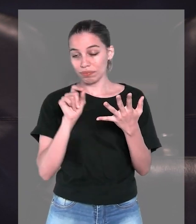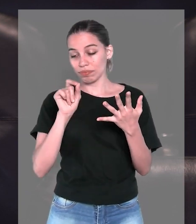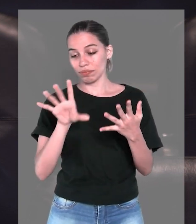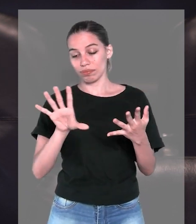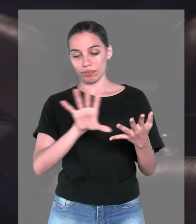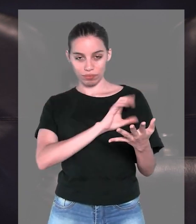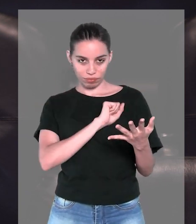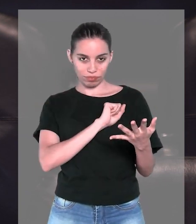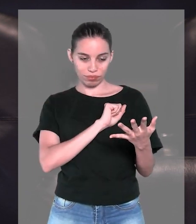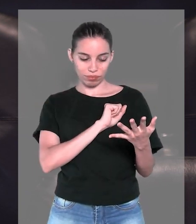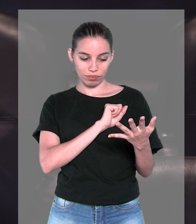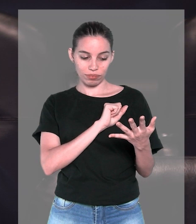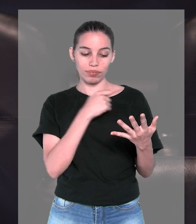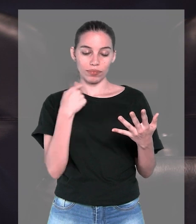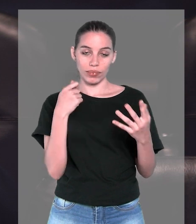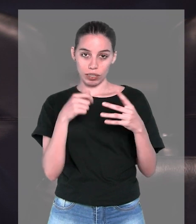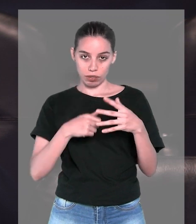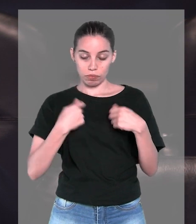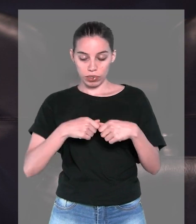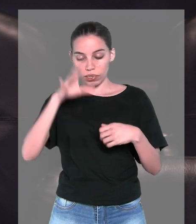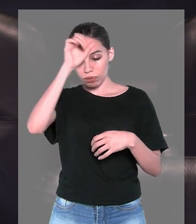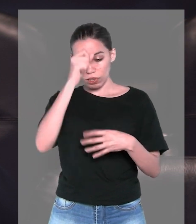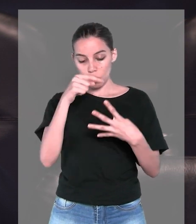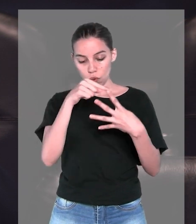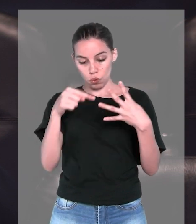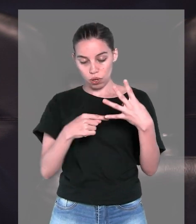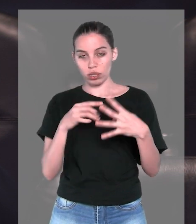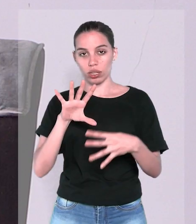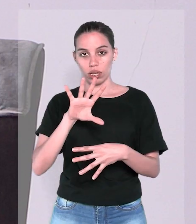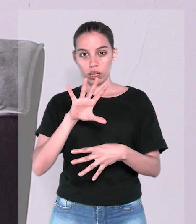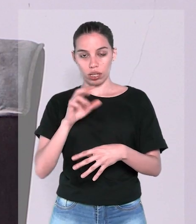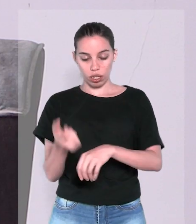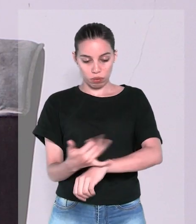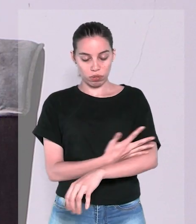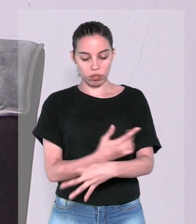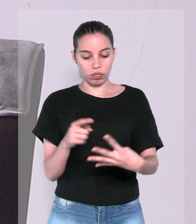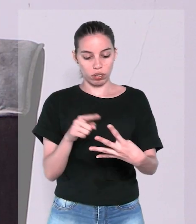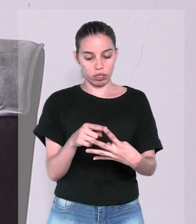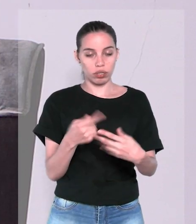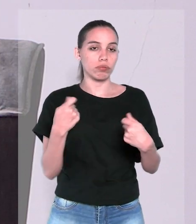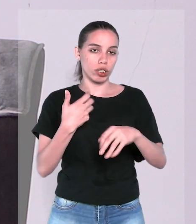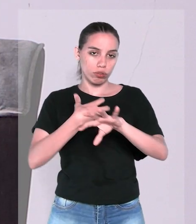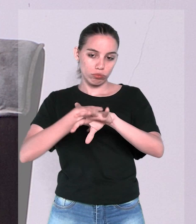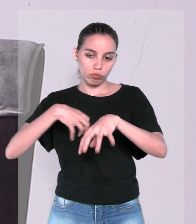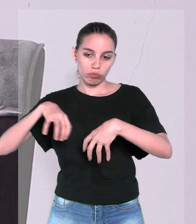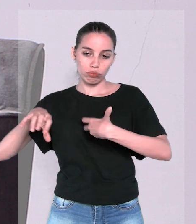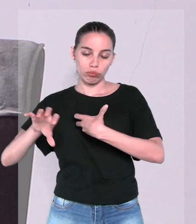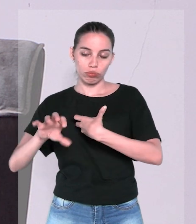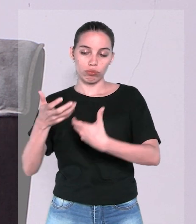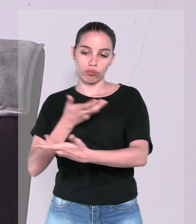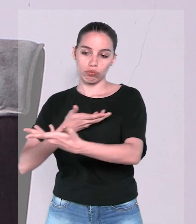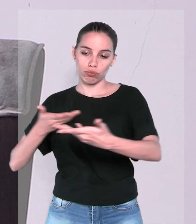acompanha atentamente a fala de Hugo. No Geração do Quarto, eu tenho muito material, mas tem um exemplo que vai fechar isso. Por